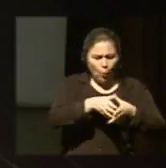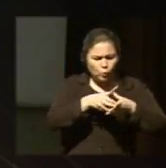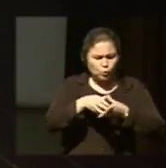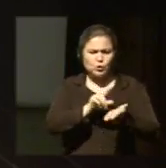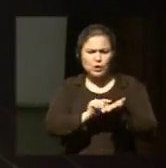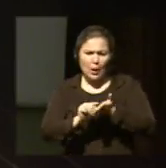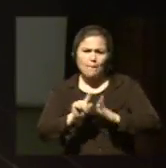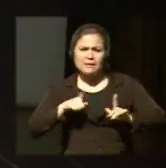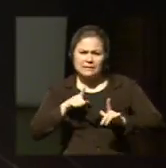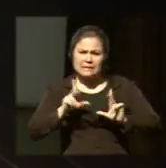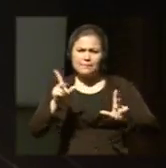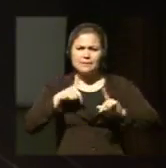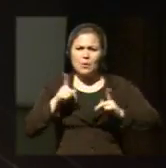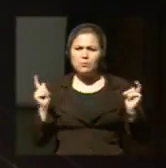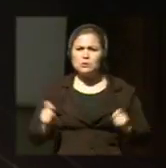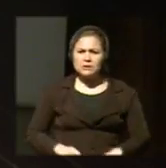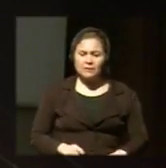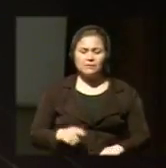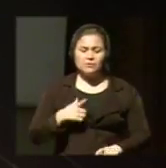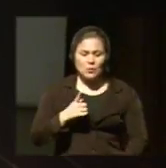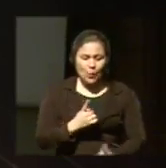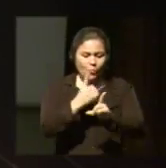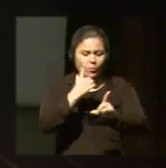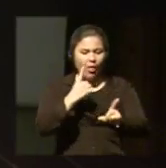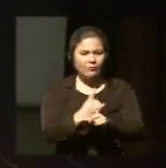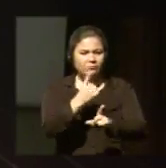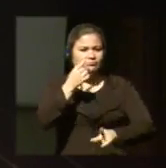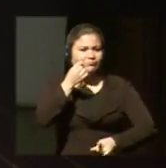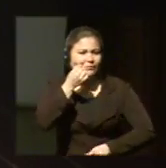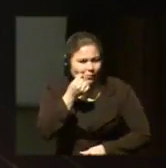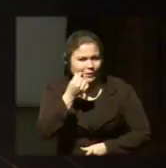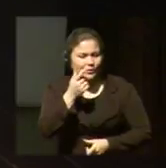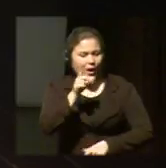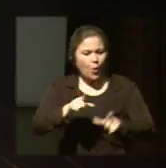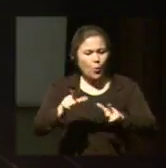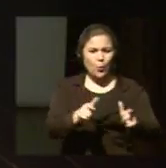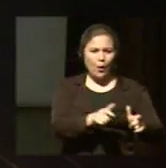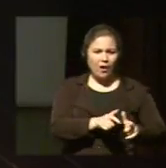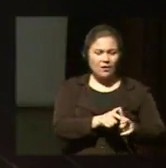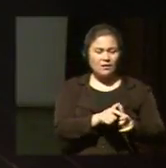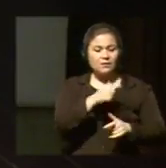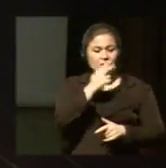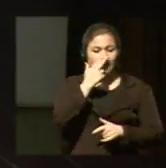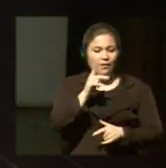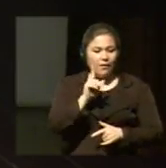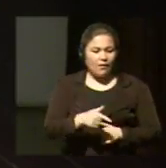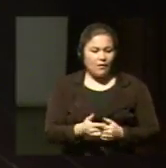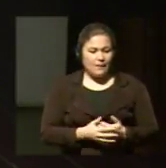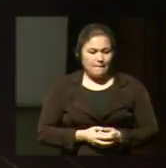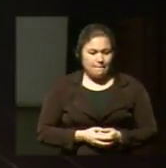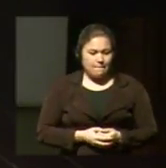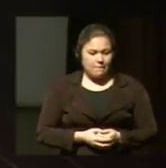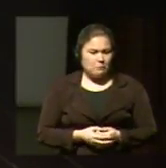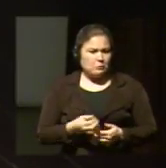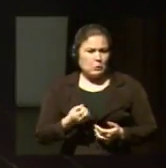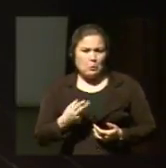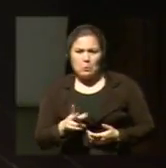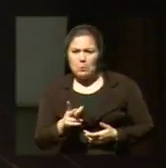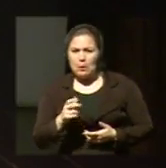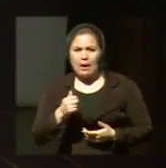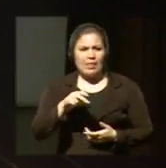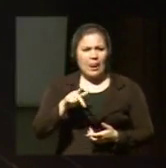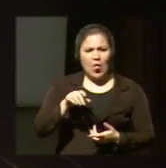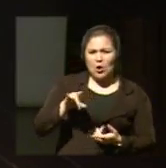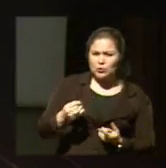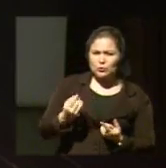existe a possibilidade de se encontrar pessoalmente num lugar. Ou seja, essa, o analógico,